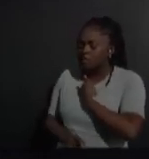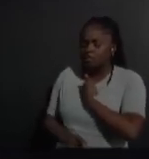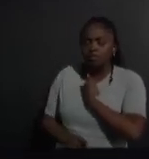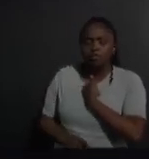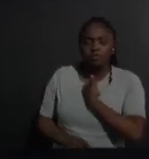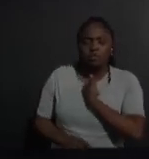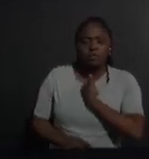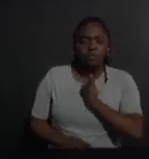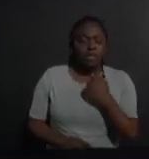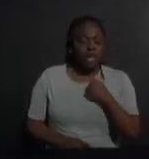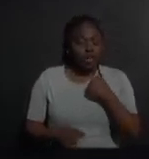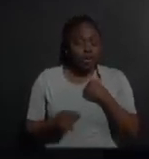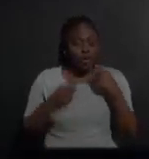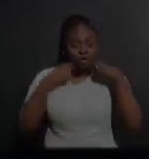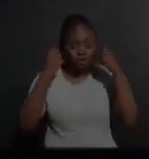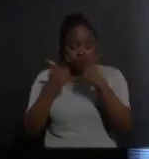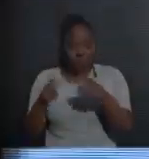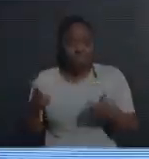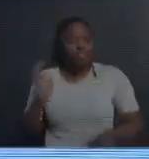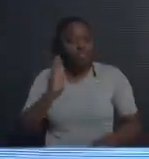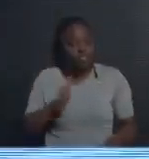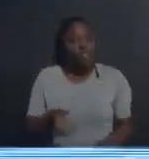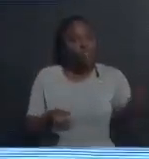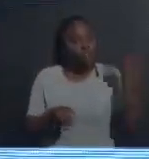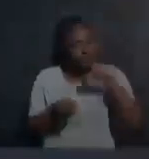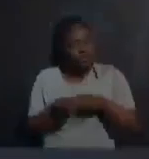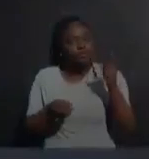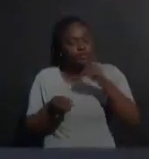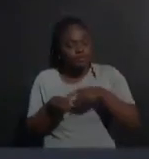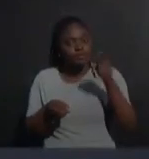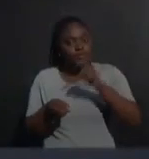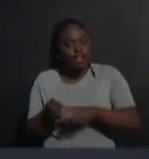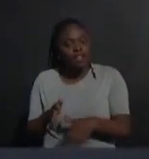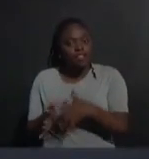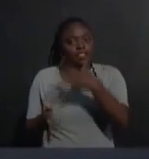Gente, eu sem vergonha já não voltei lá umas 5 vezes.